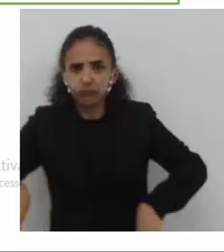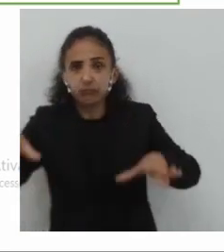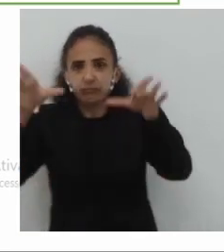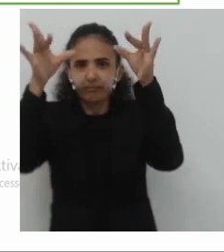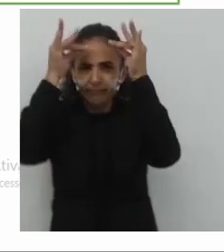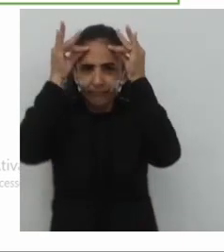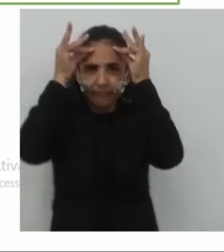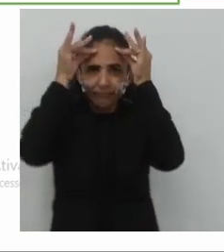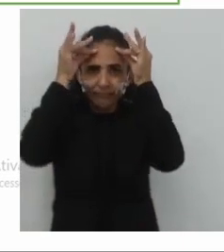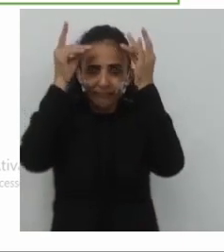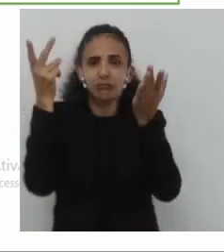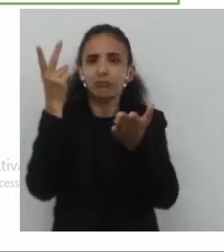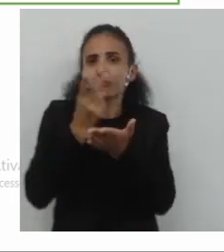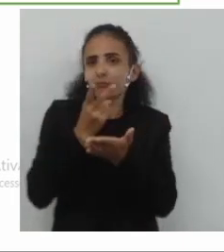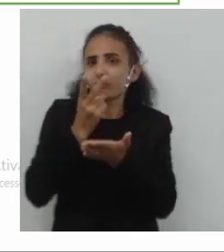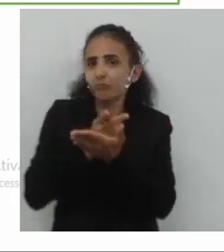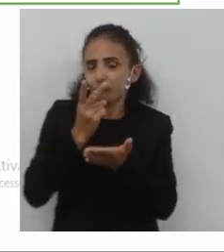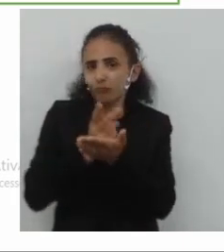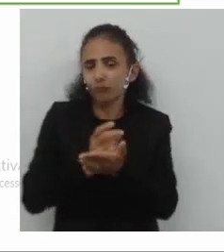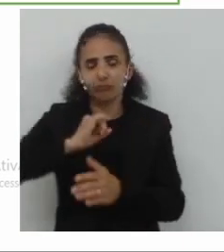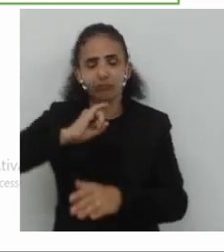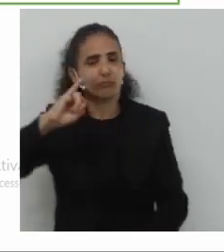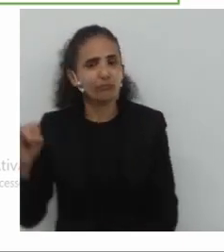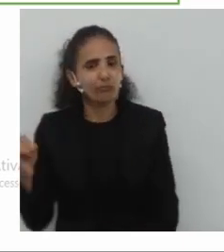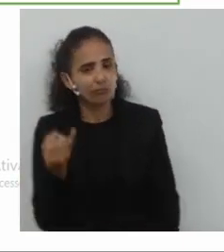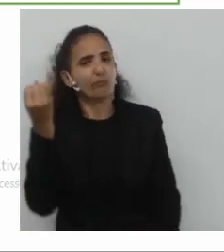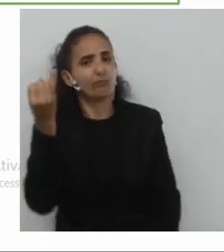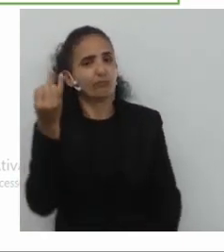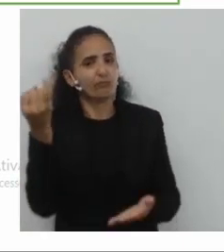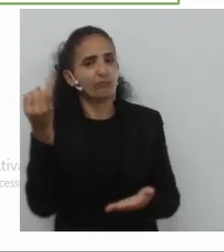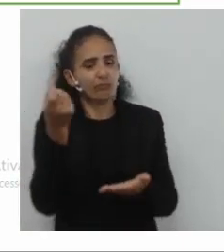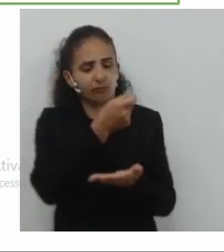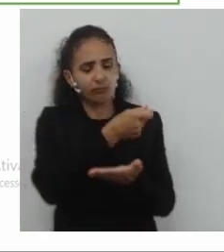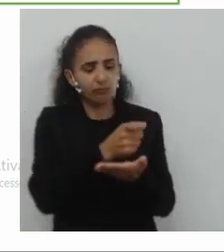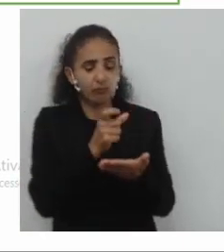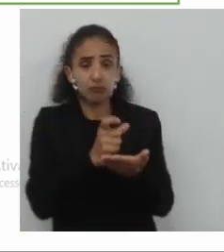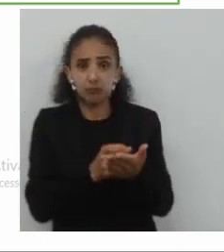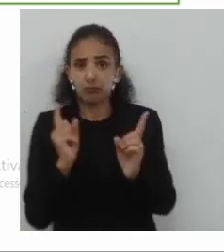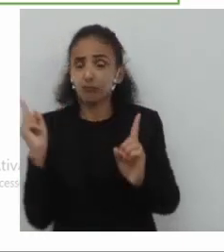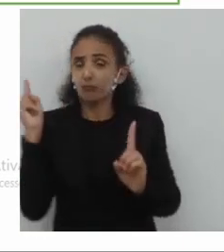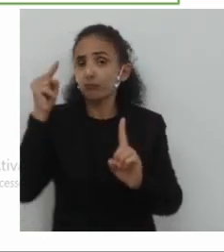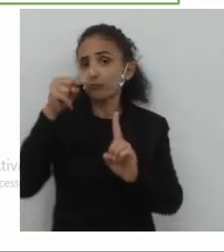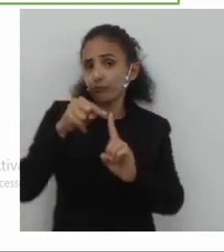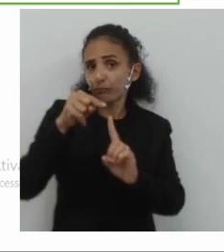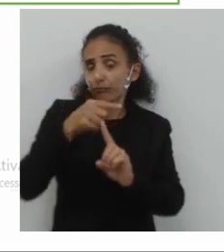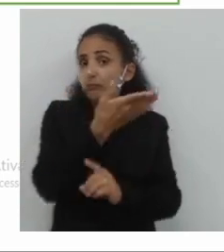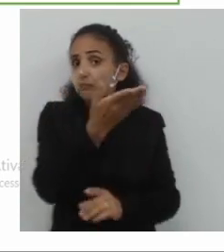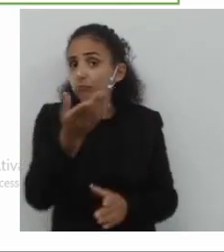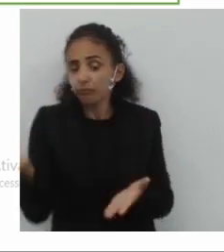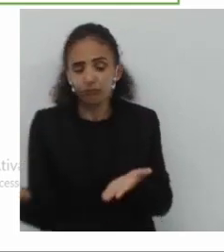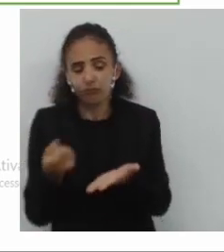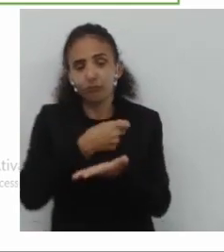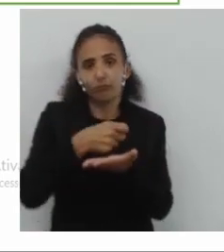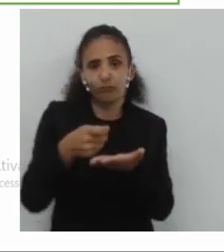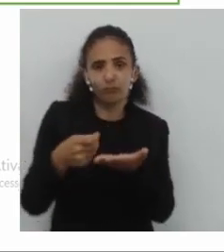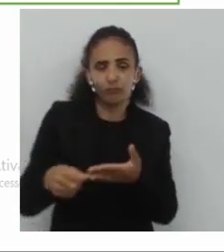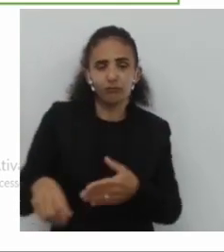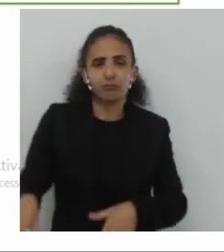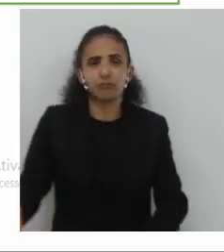retenção das informações para o seu reaproveitamento posterior. O objetivo da tomada de notas é